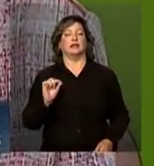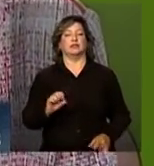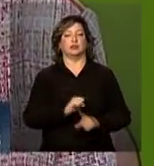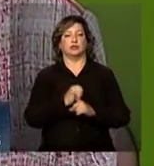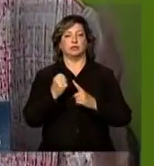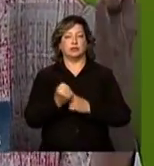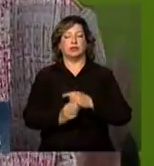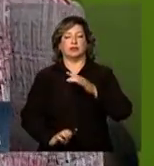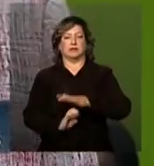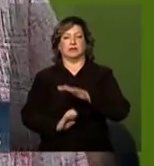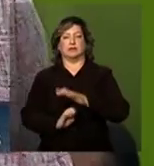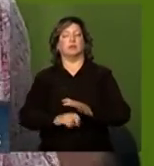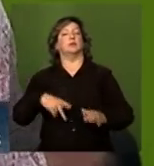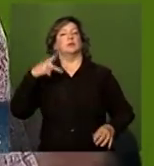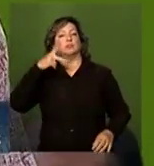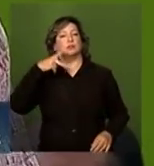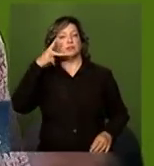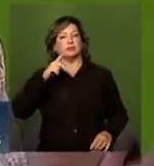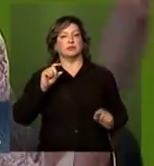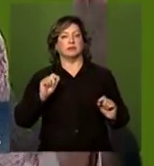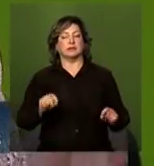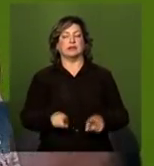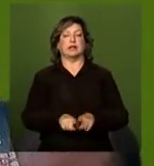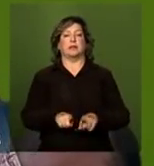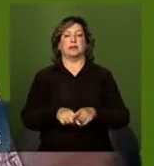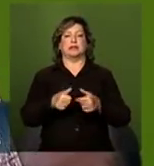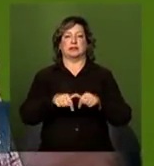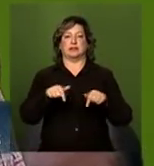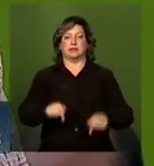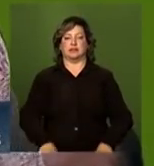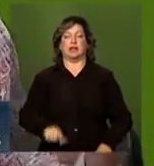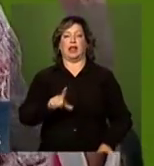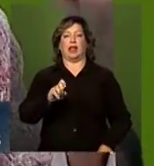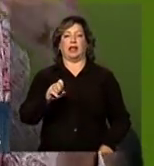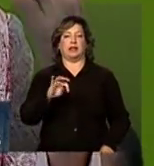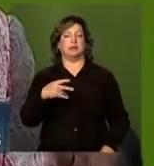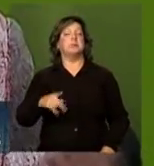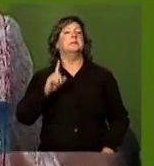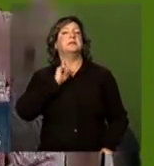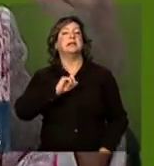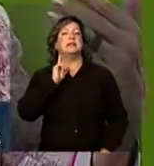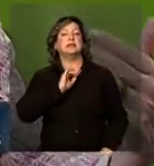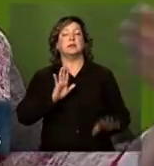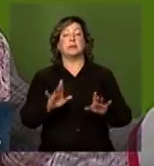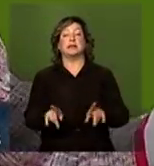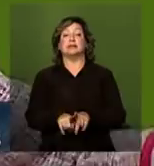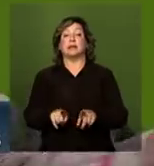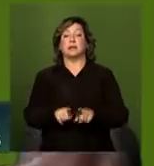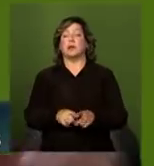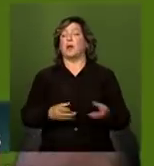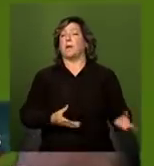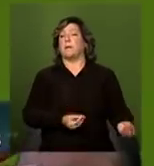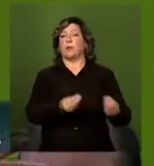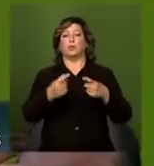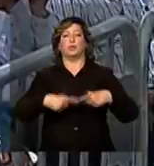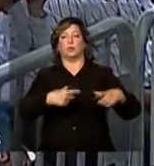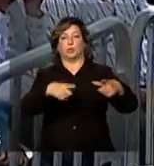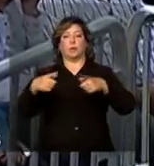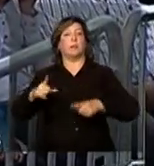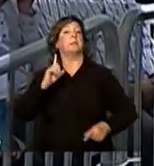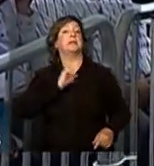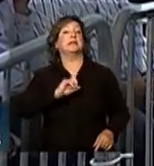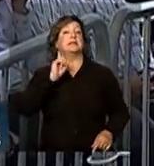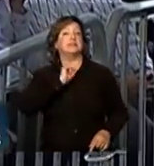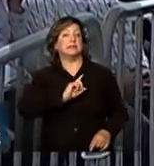empresariais e políticas também aqui do Leste Mineiro Mas também de muitas regiões de Minas presidenta